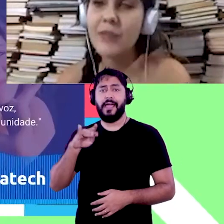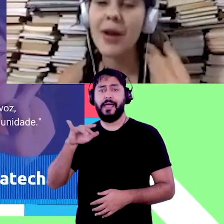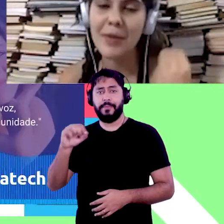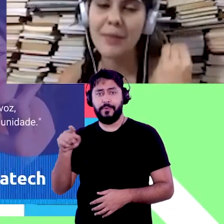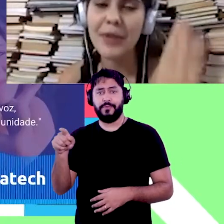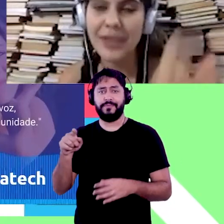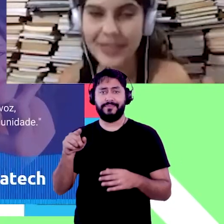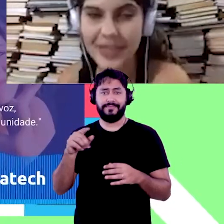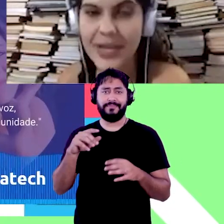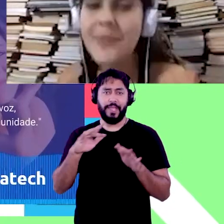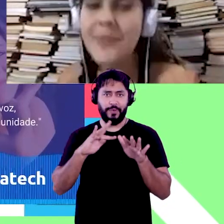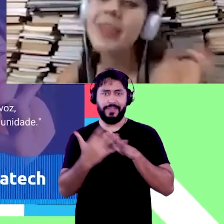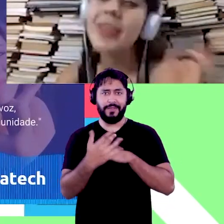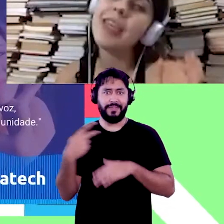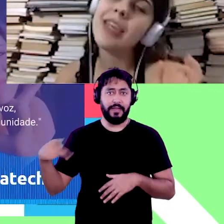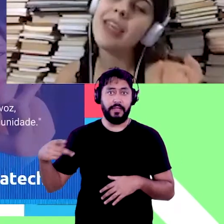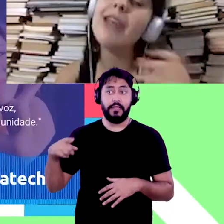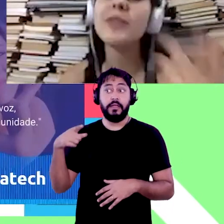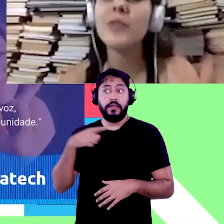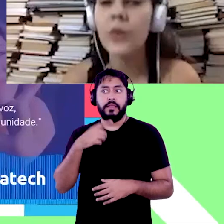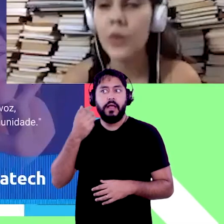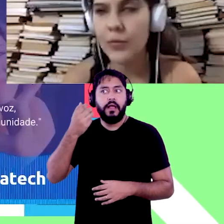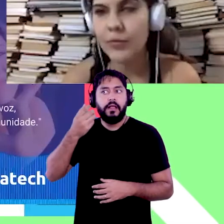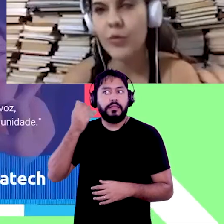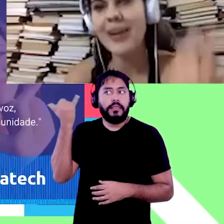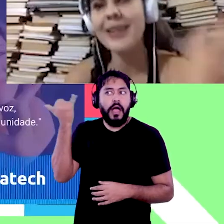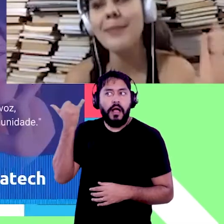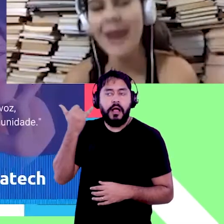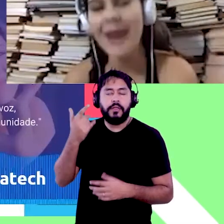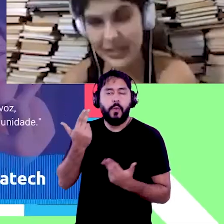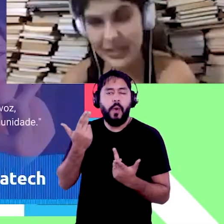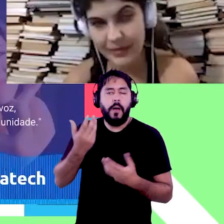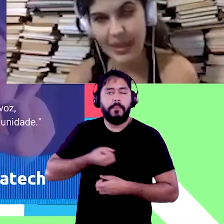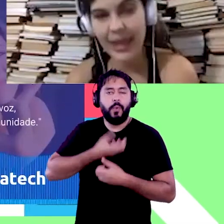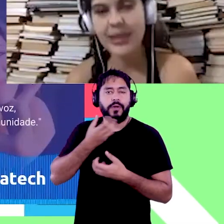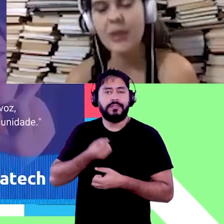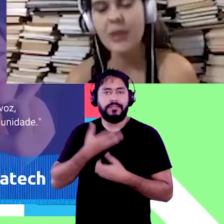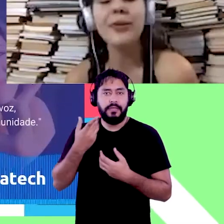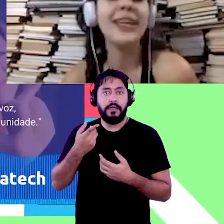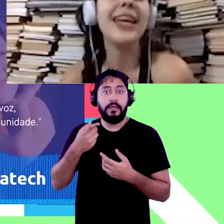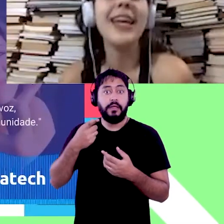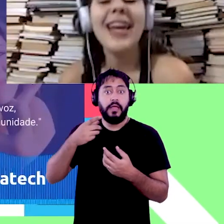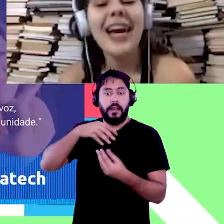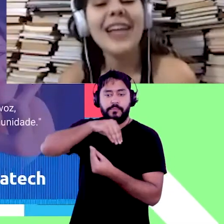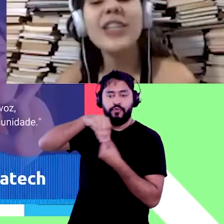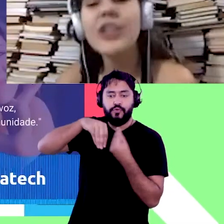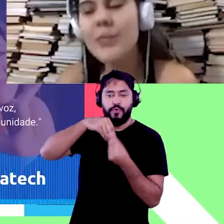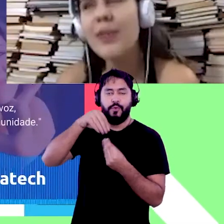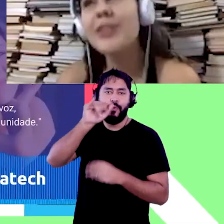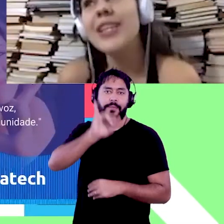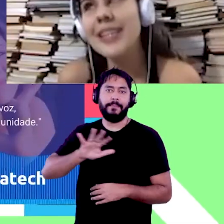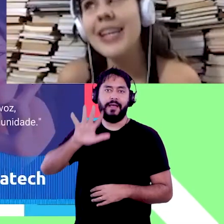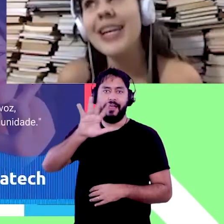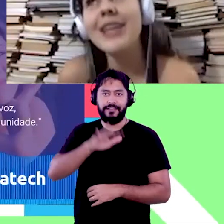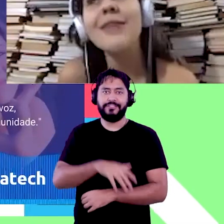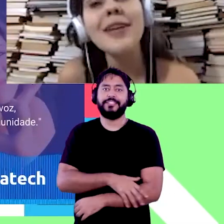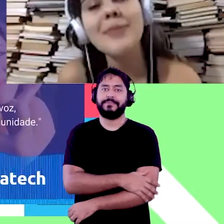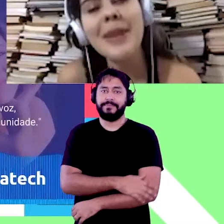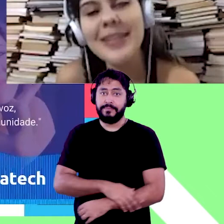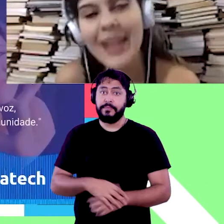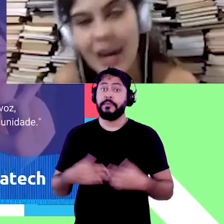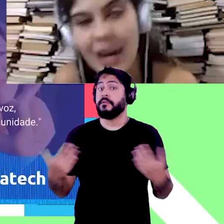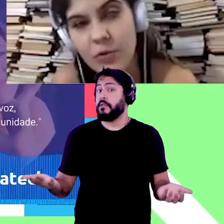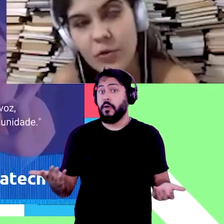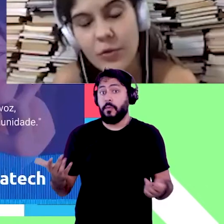fazendo uma poesia, e ele mesclou com a imagem, né? Então, por que a gente não pode trazer cada vez